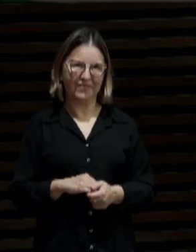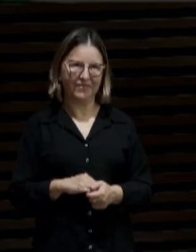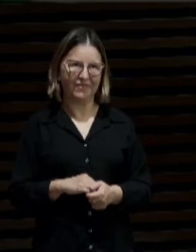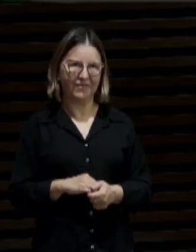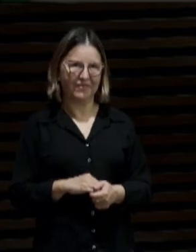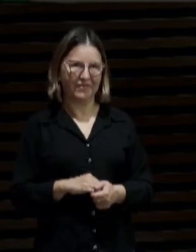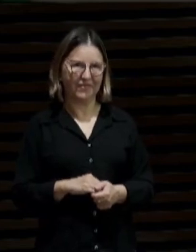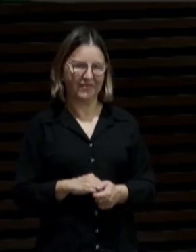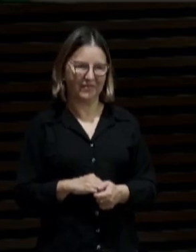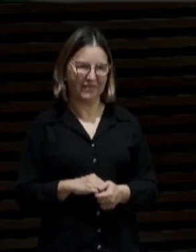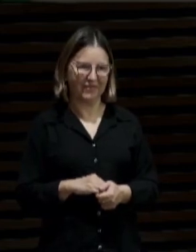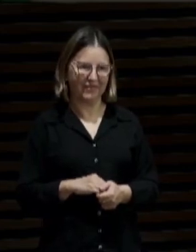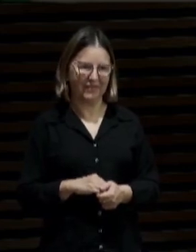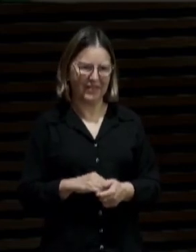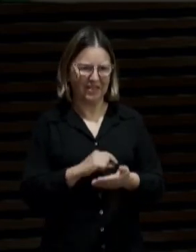Versículo 3.